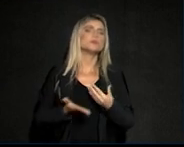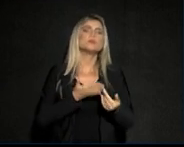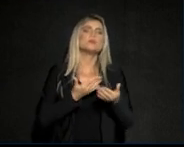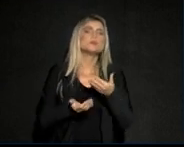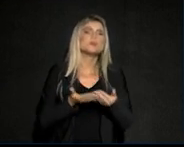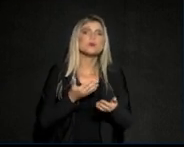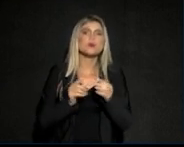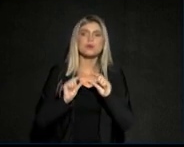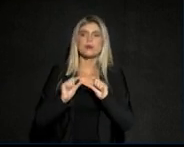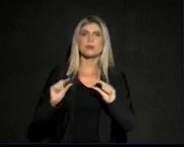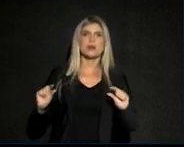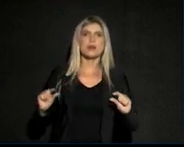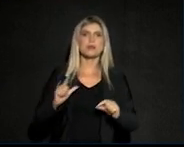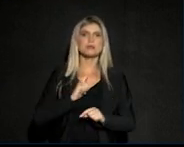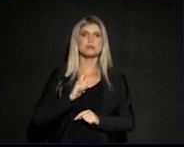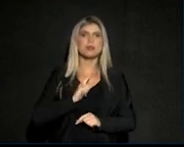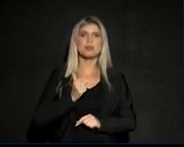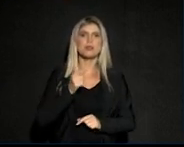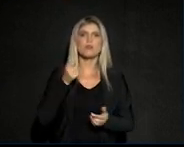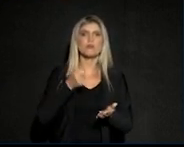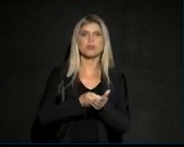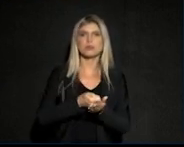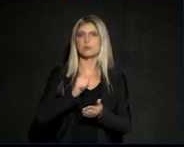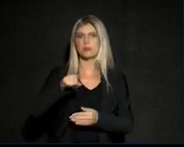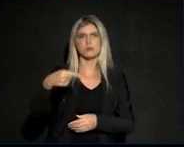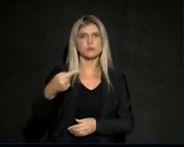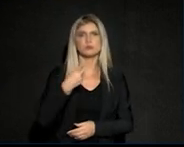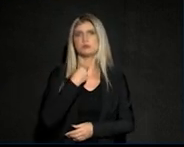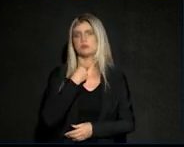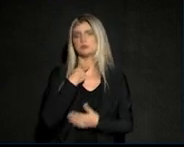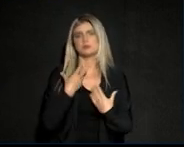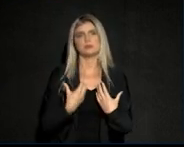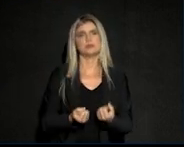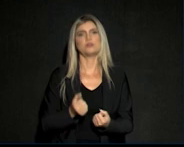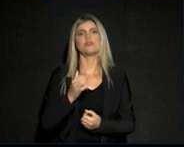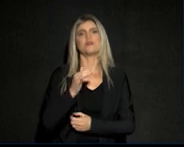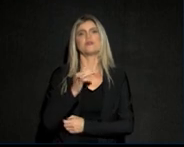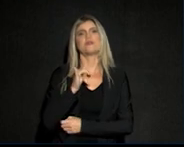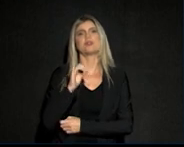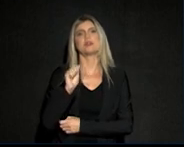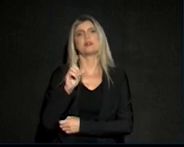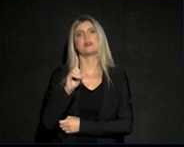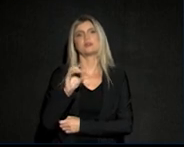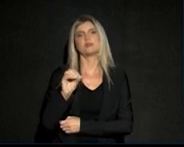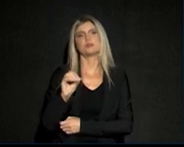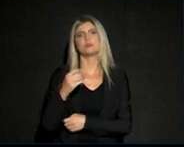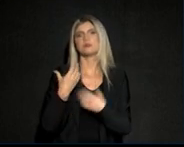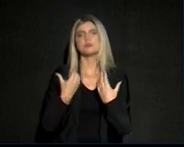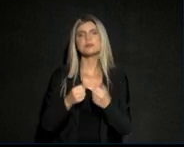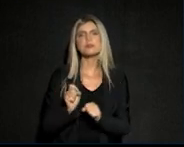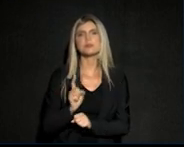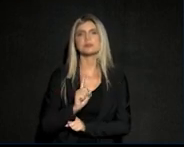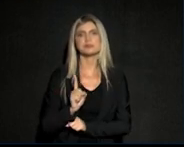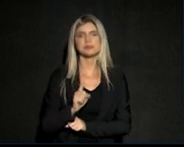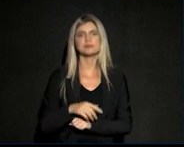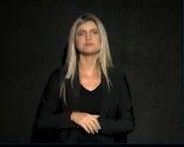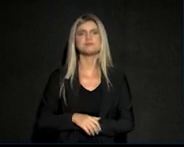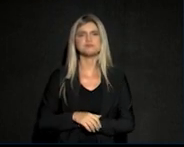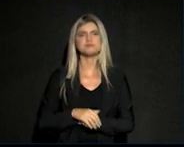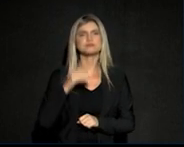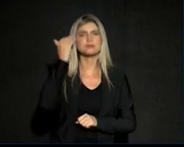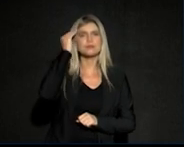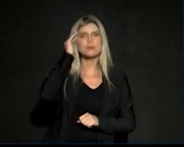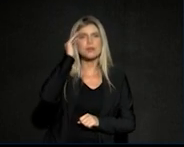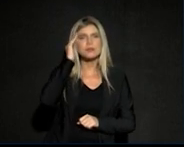qualquer/tá escrito lá não vendo fiado aí o cara entendeu né então assim é eu acho que indo para uma segunda fase